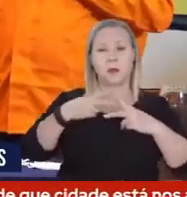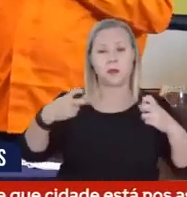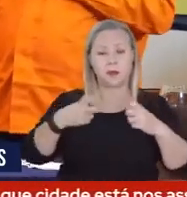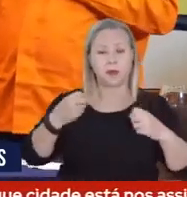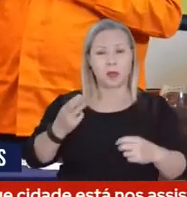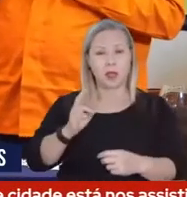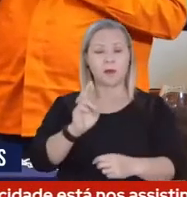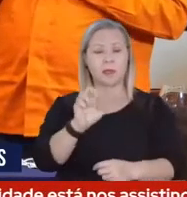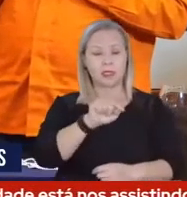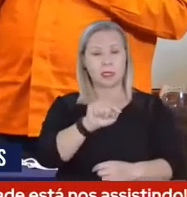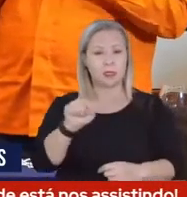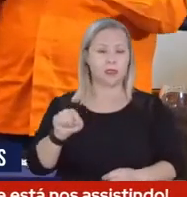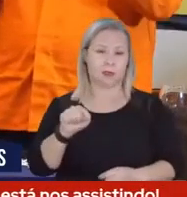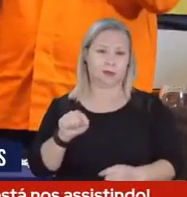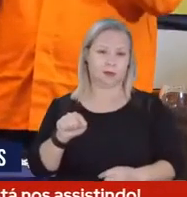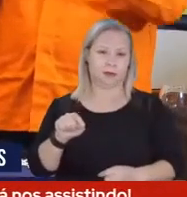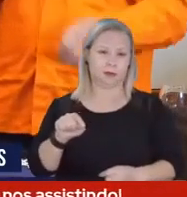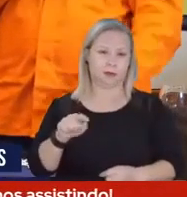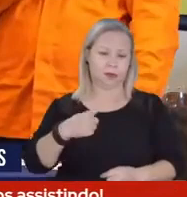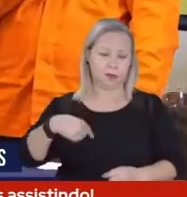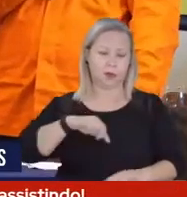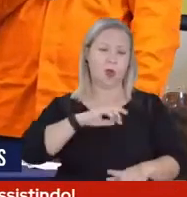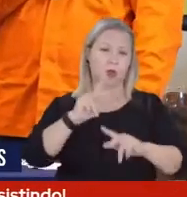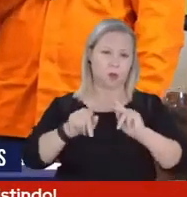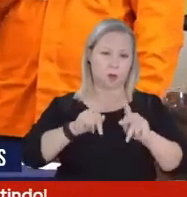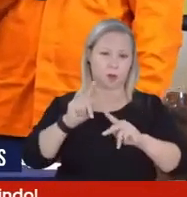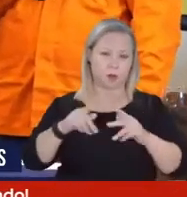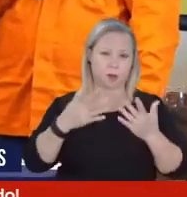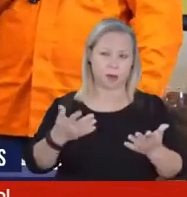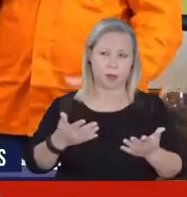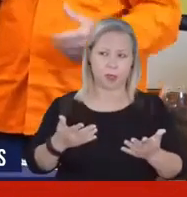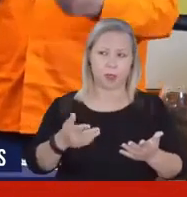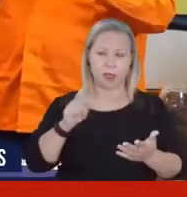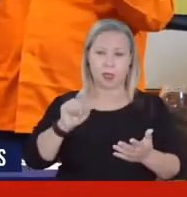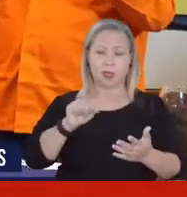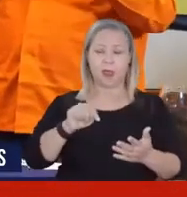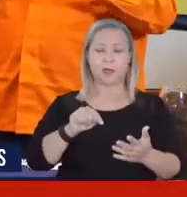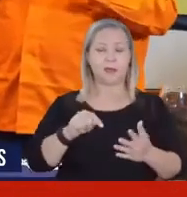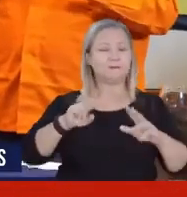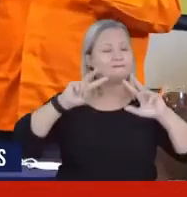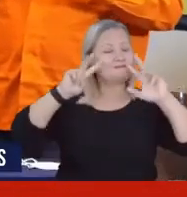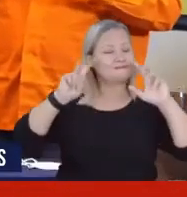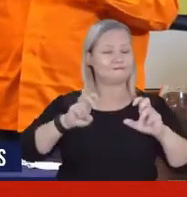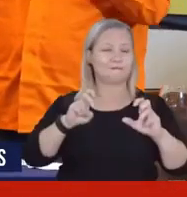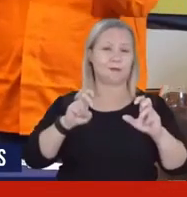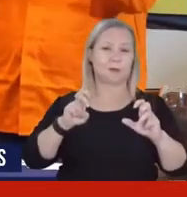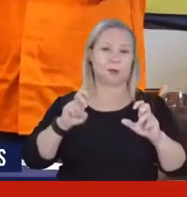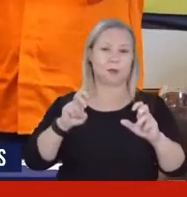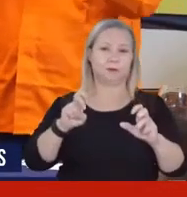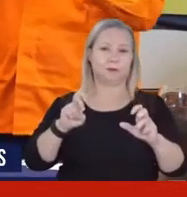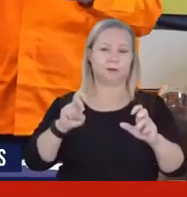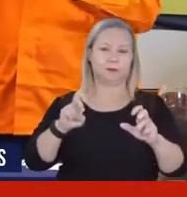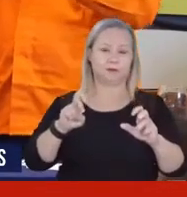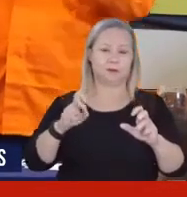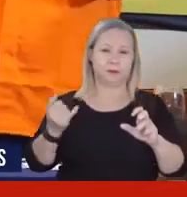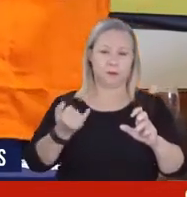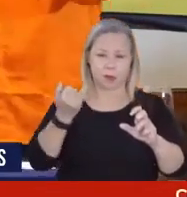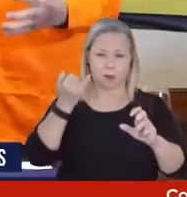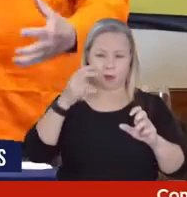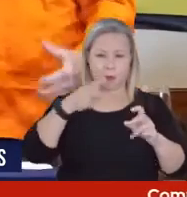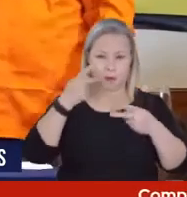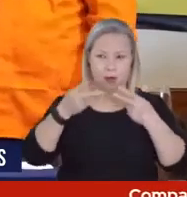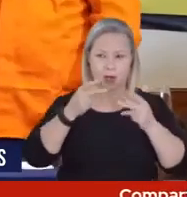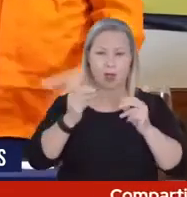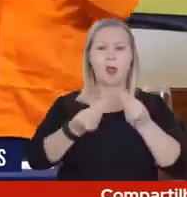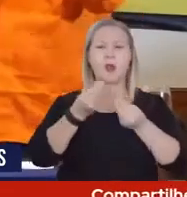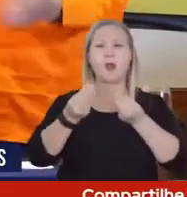Então, esse é o grande desafio que nós temos. Né? Então, como é que nós temos que recuperar